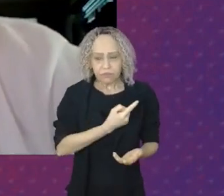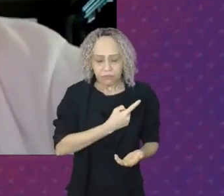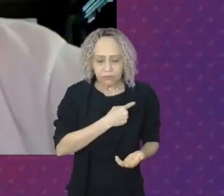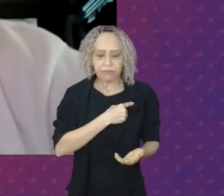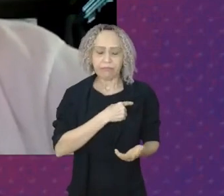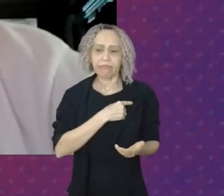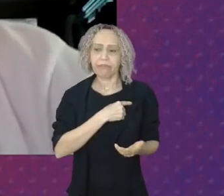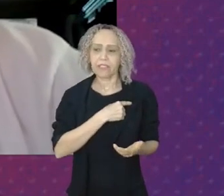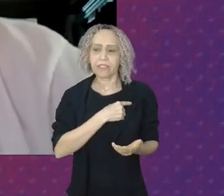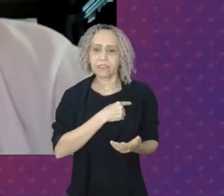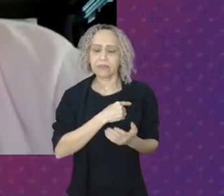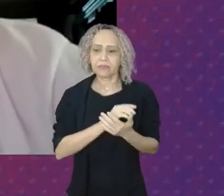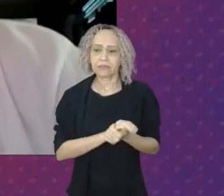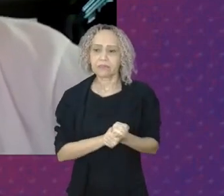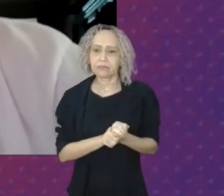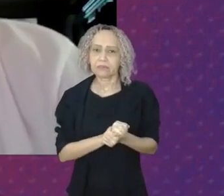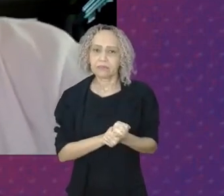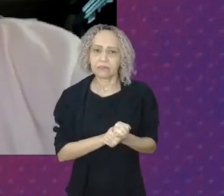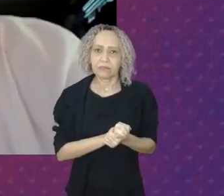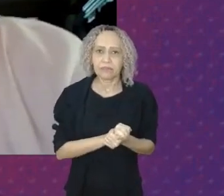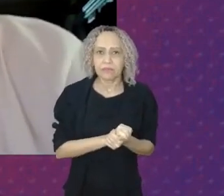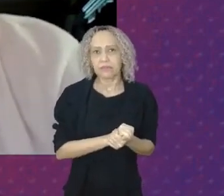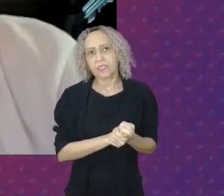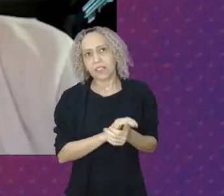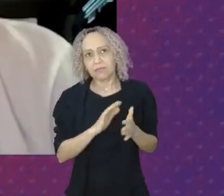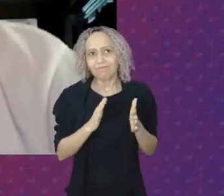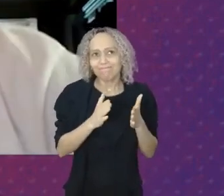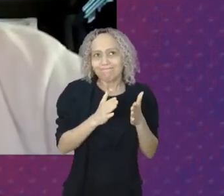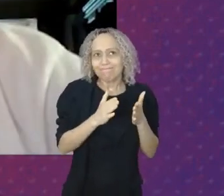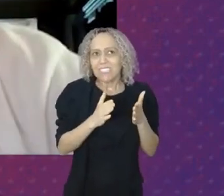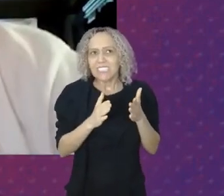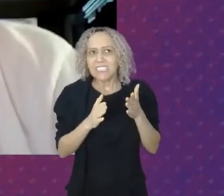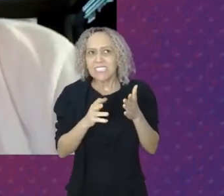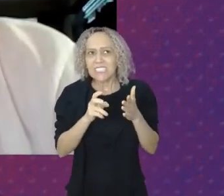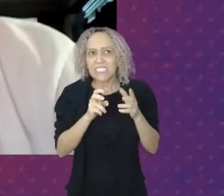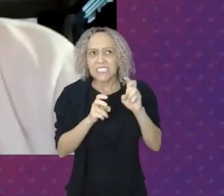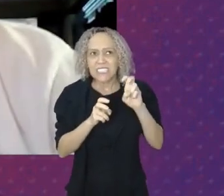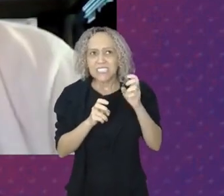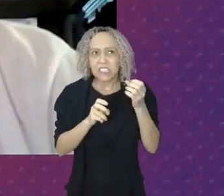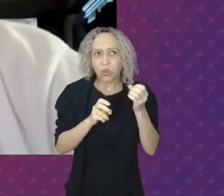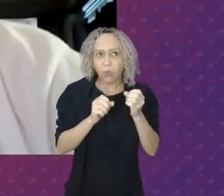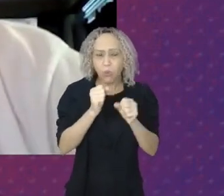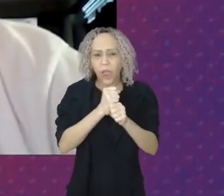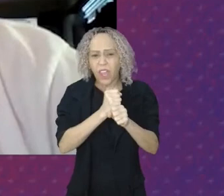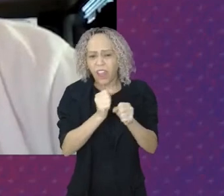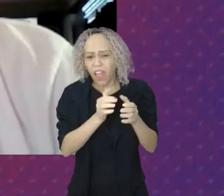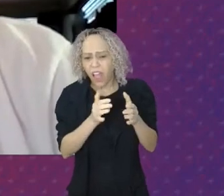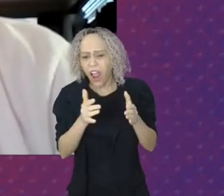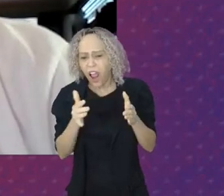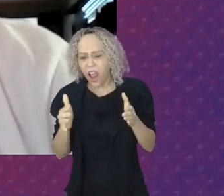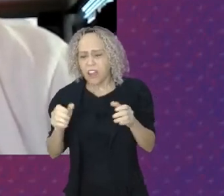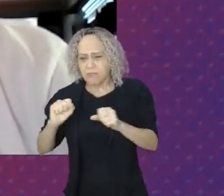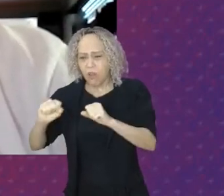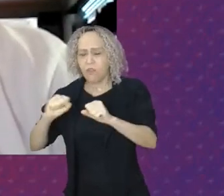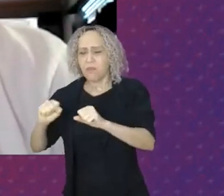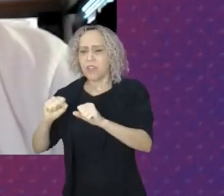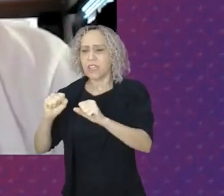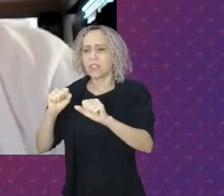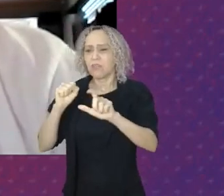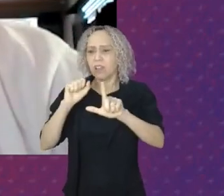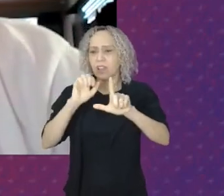longo desses quase 50 anos de movimento LGBT no